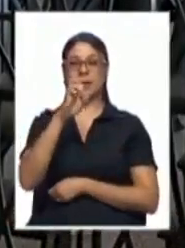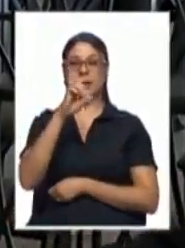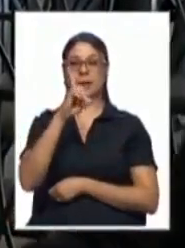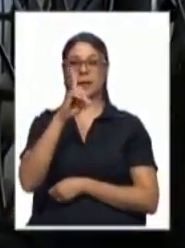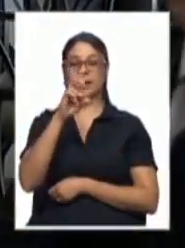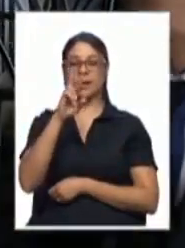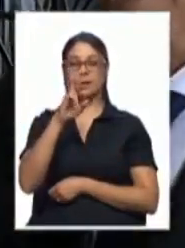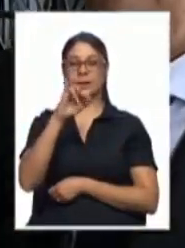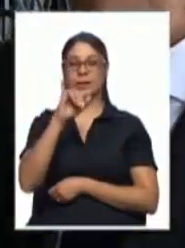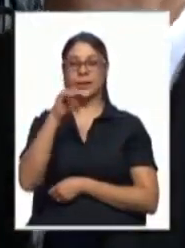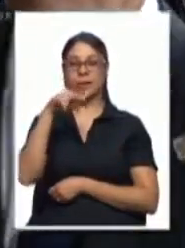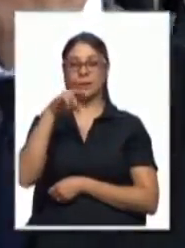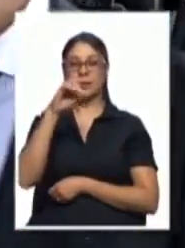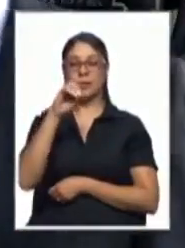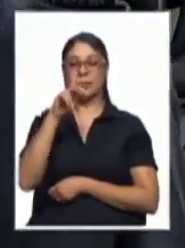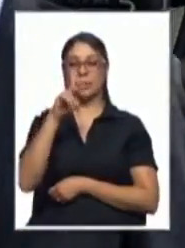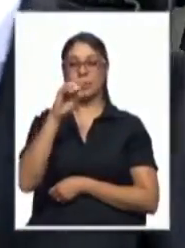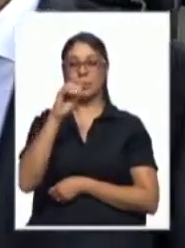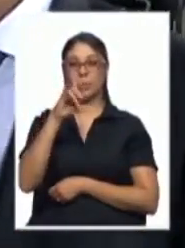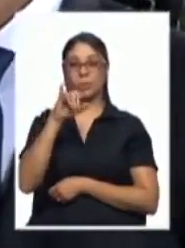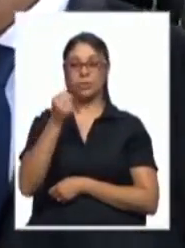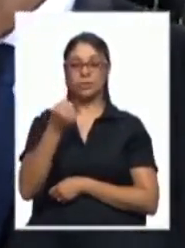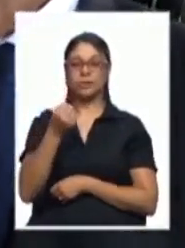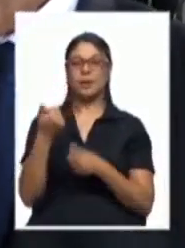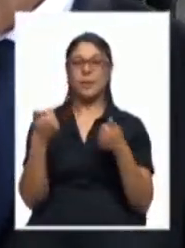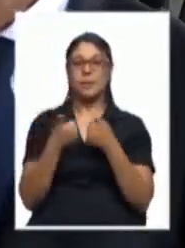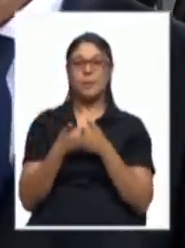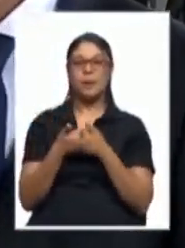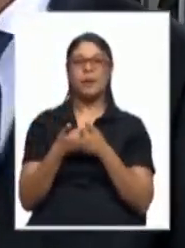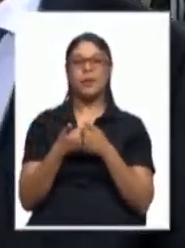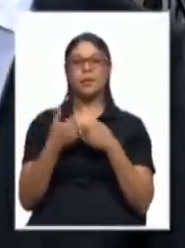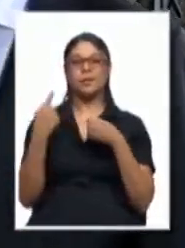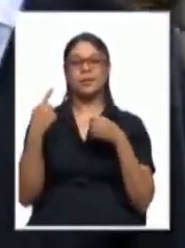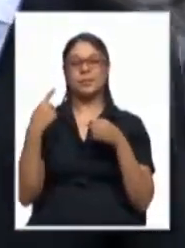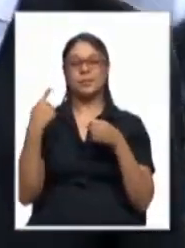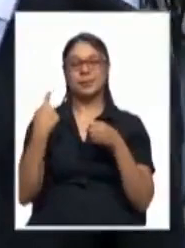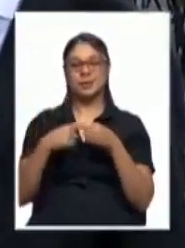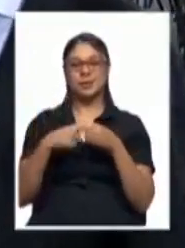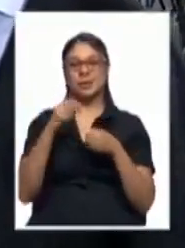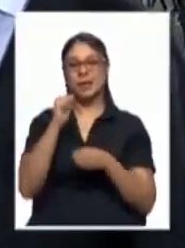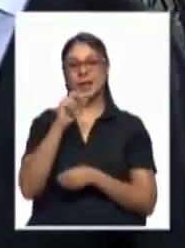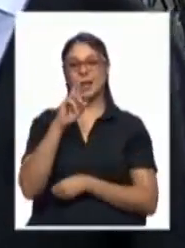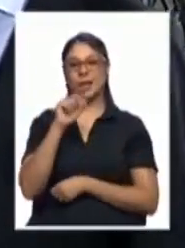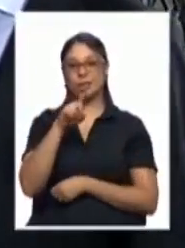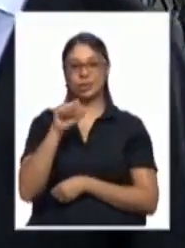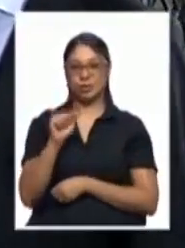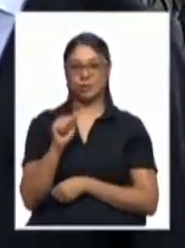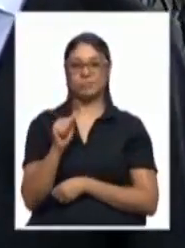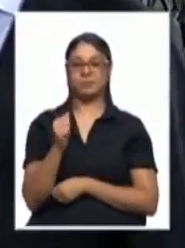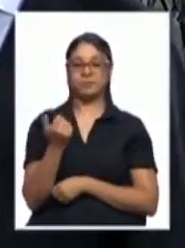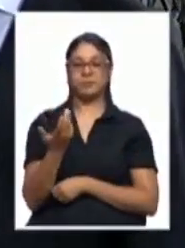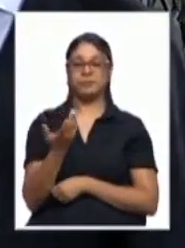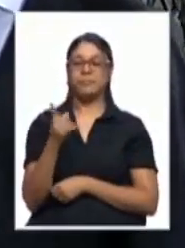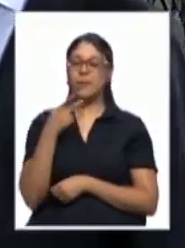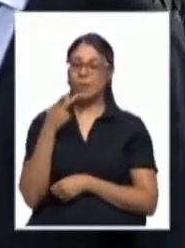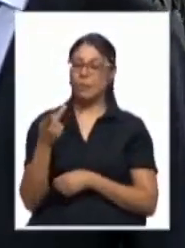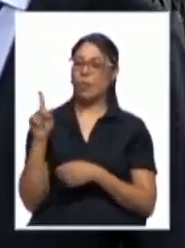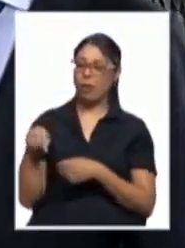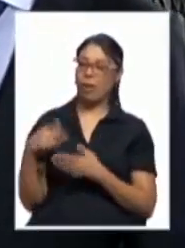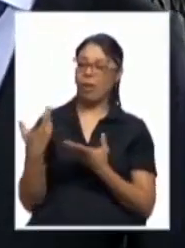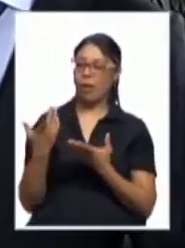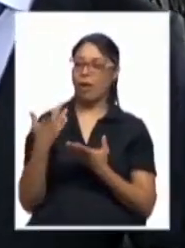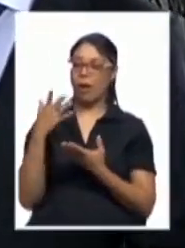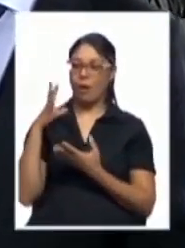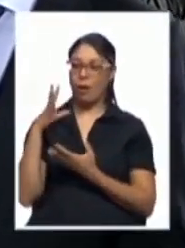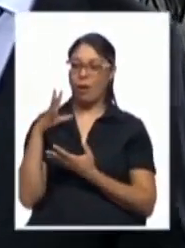tudo bem? Que aliás fica perto de Araxá, que é terra do governador Zema. O senhor estava dizendo que ouviu o discurso dele, qual a avaliação que o senhor faz?